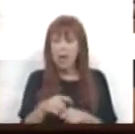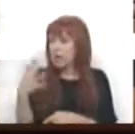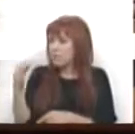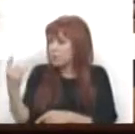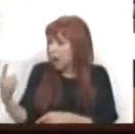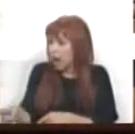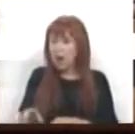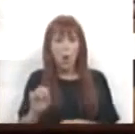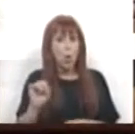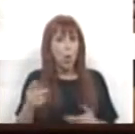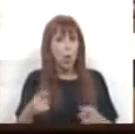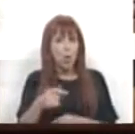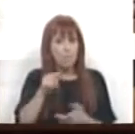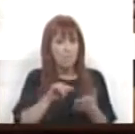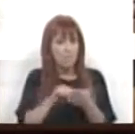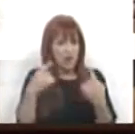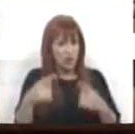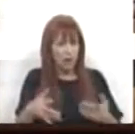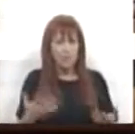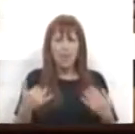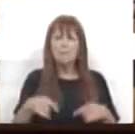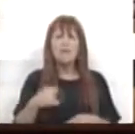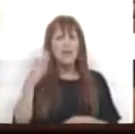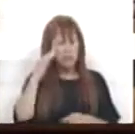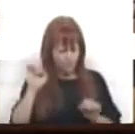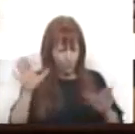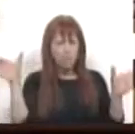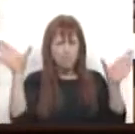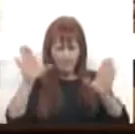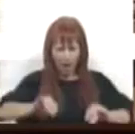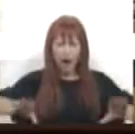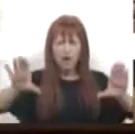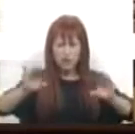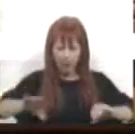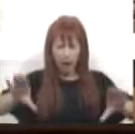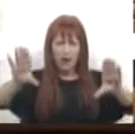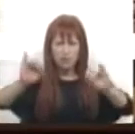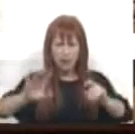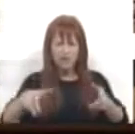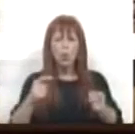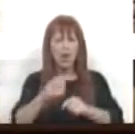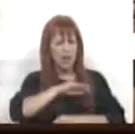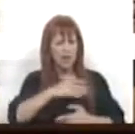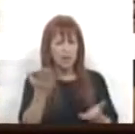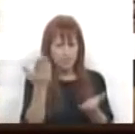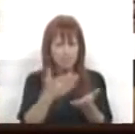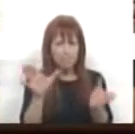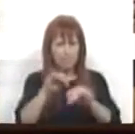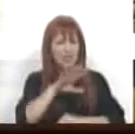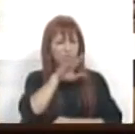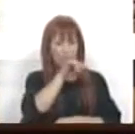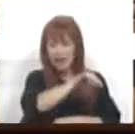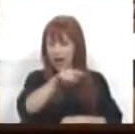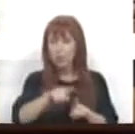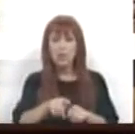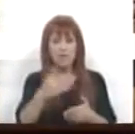em França ou que existe na Bélgica. Mas achamos que é possível ir mais longe ainda e dar mais rendimento a estas